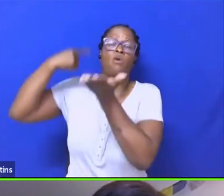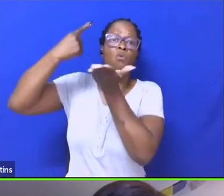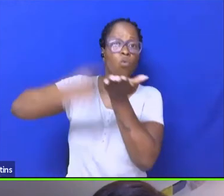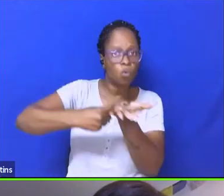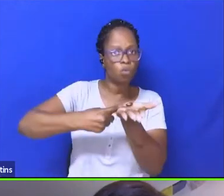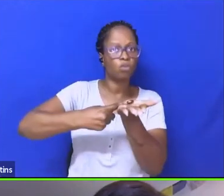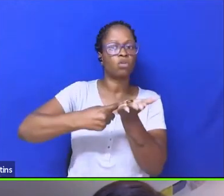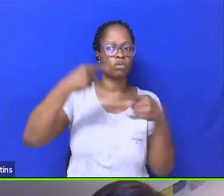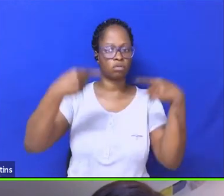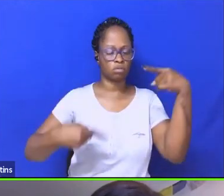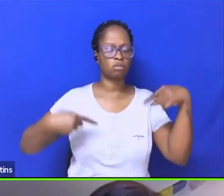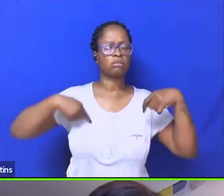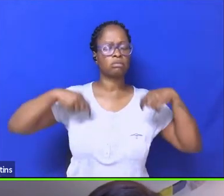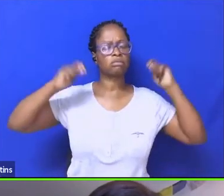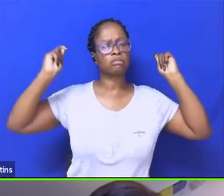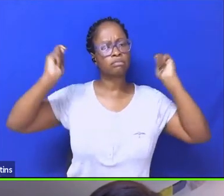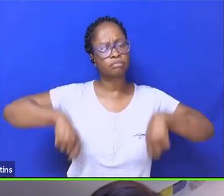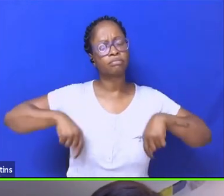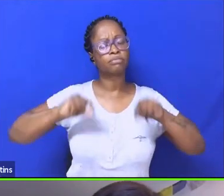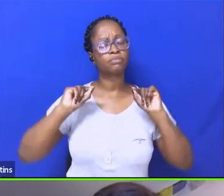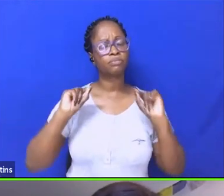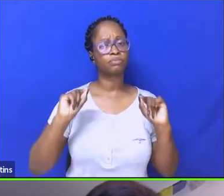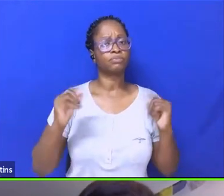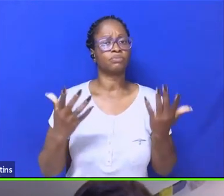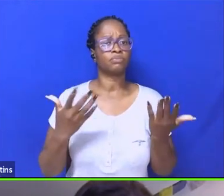aprobação dessa reforma constitucional